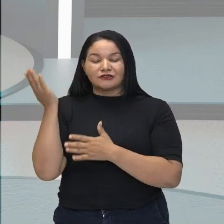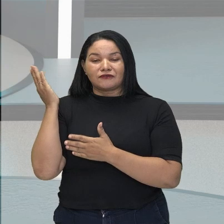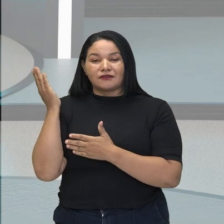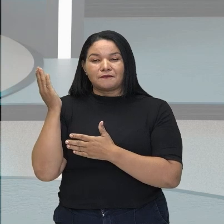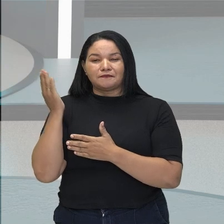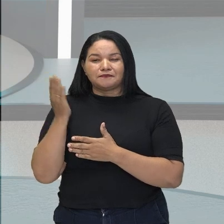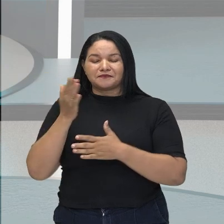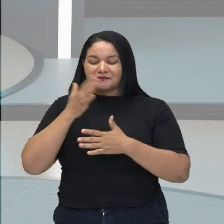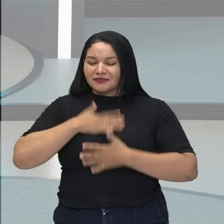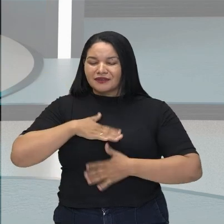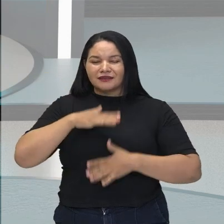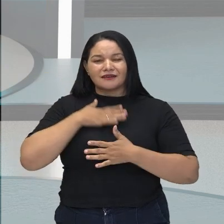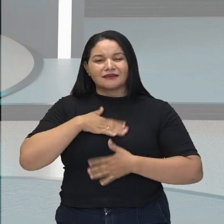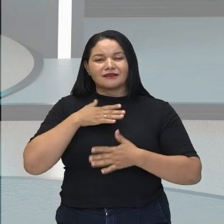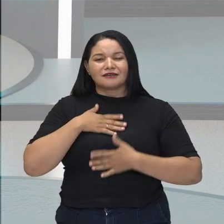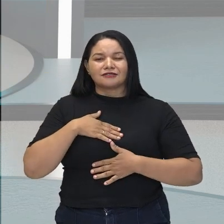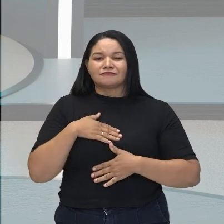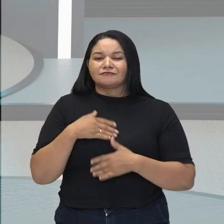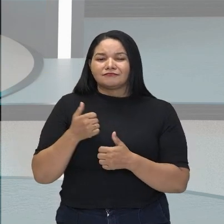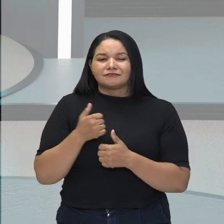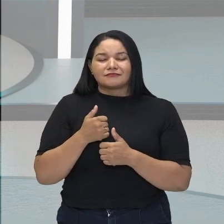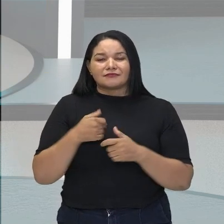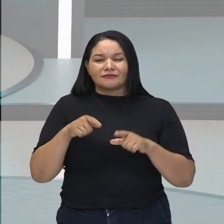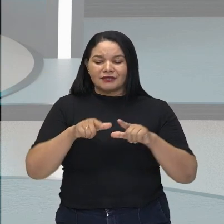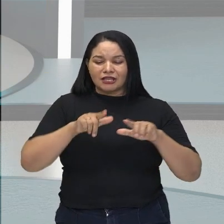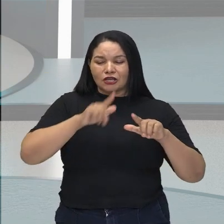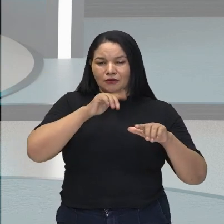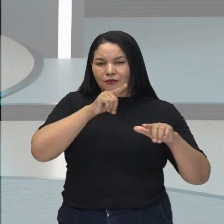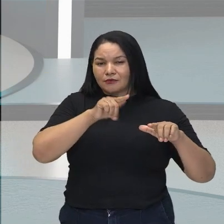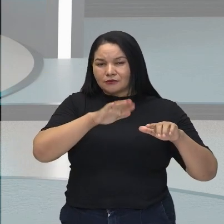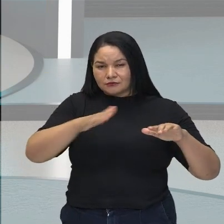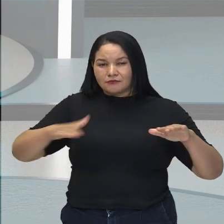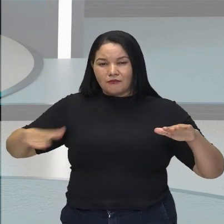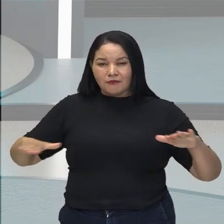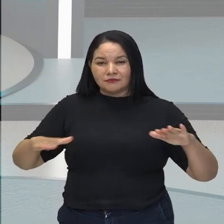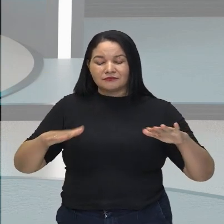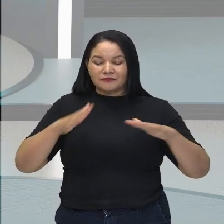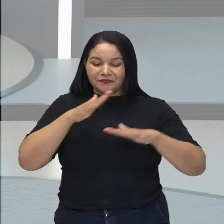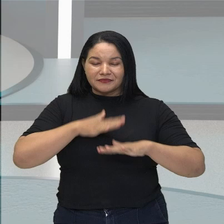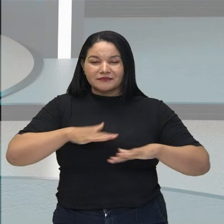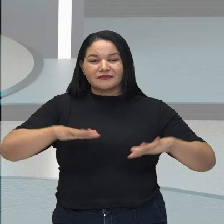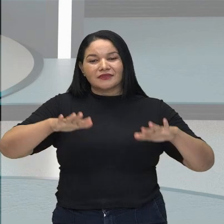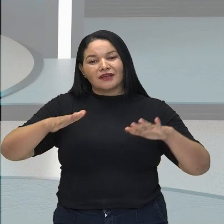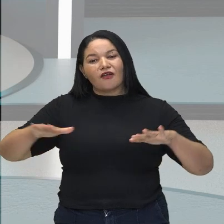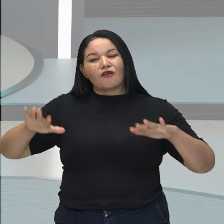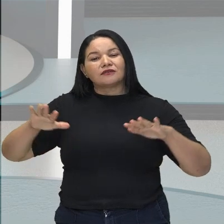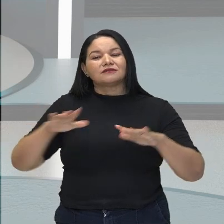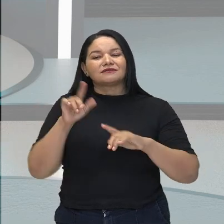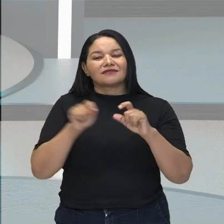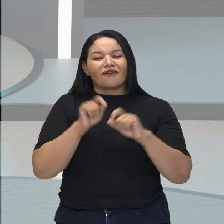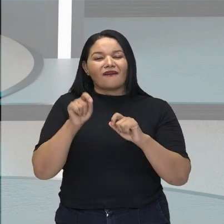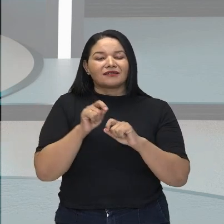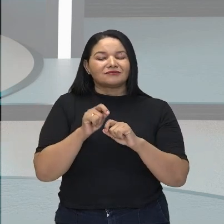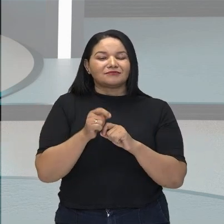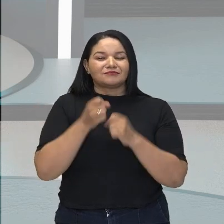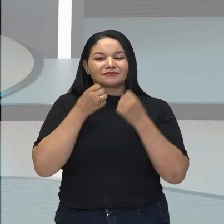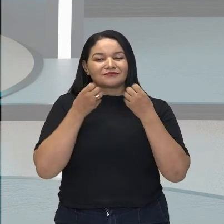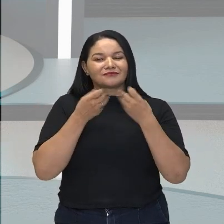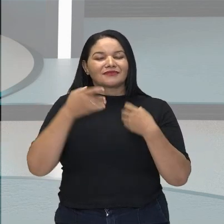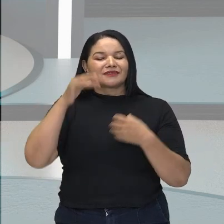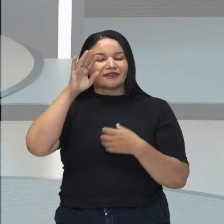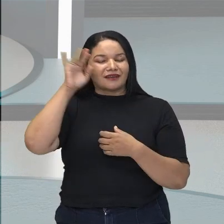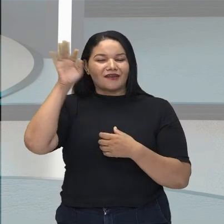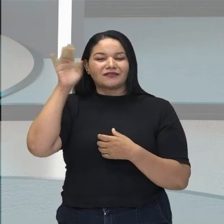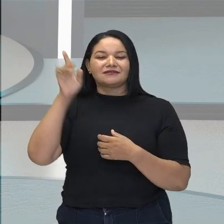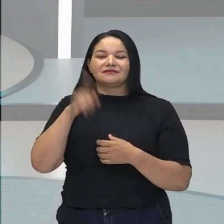atmosfera tranquila e o som das ondas criam um ambiente perfeito para a reflexão.